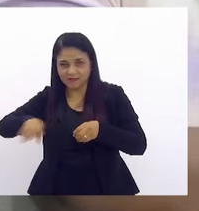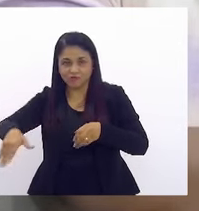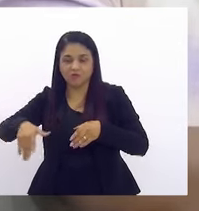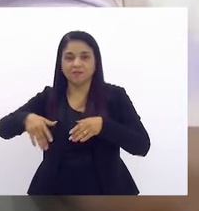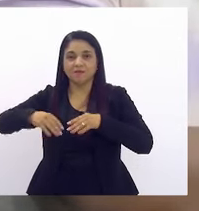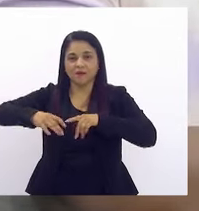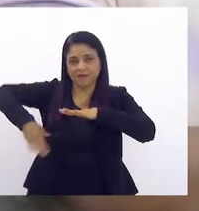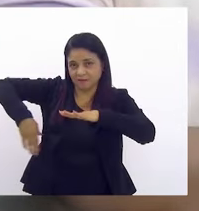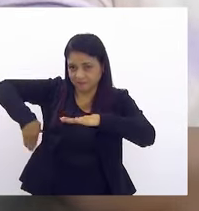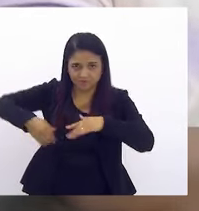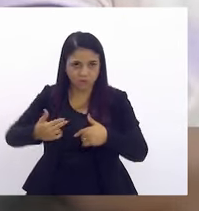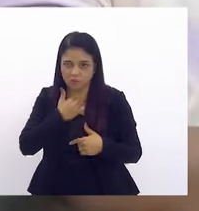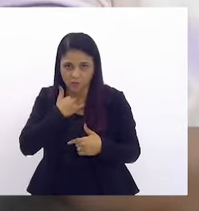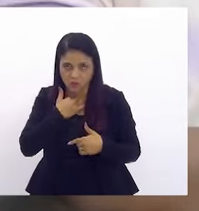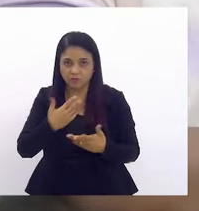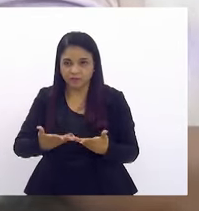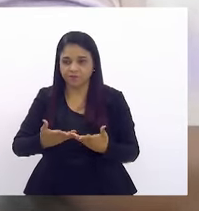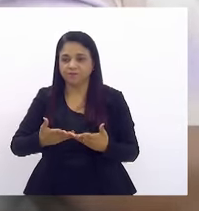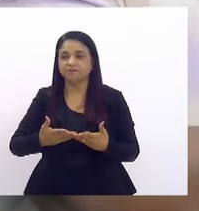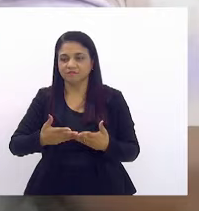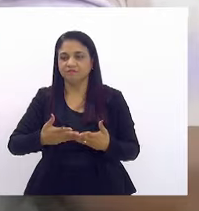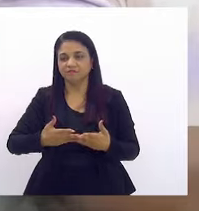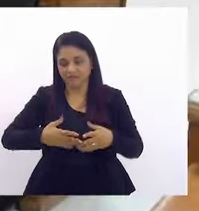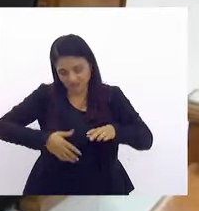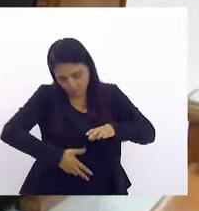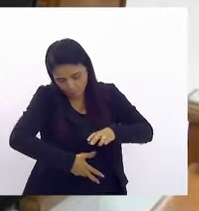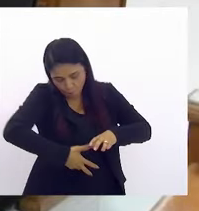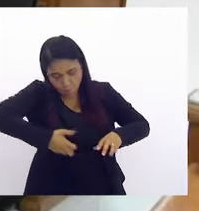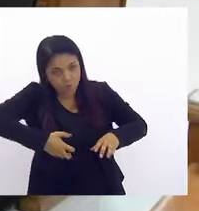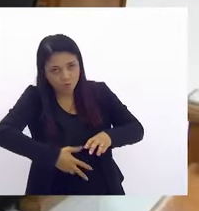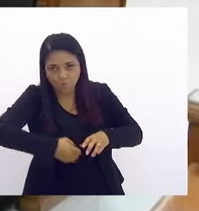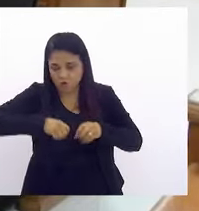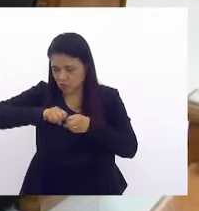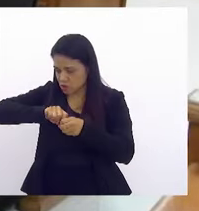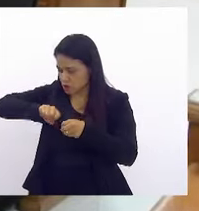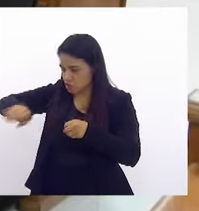disposição aqui na Câmara. Quem precisar, estou aí. Obrigado.